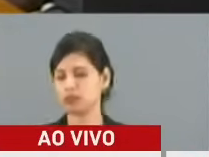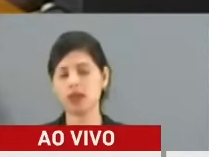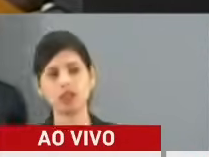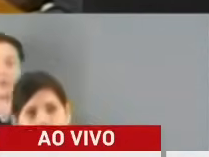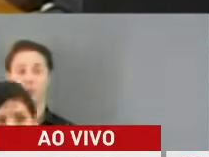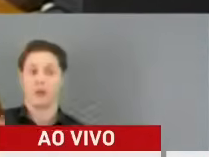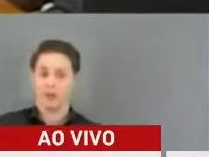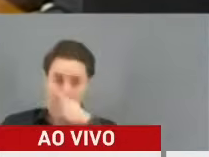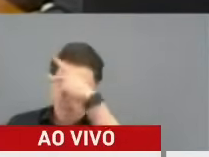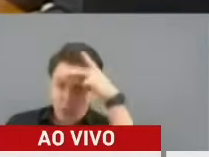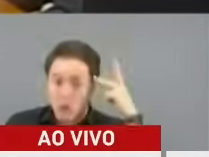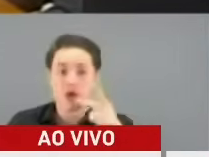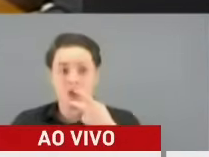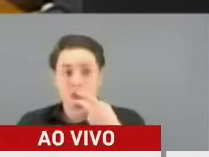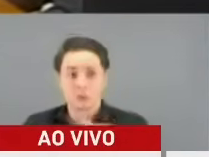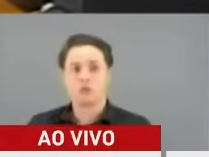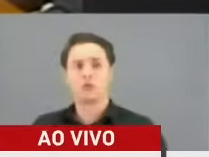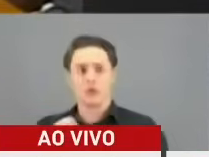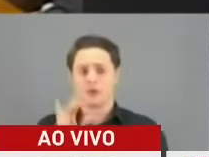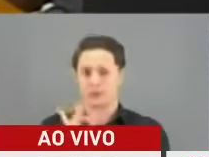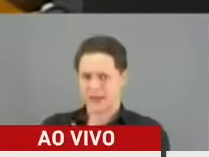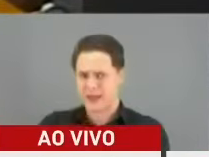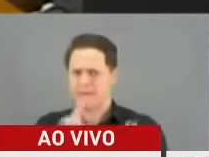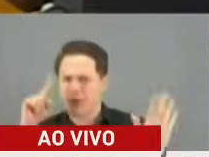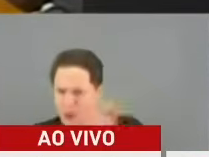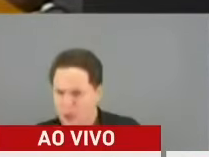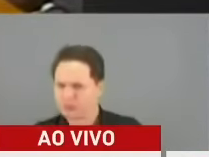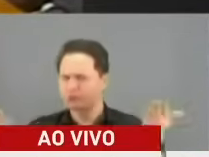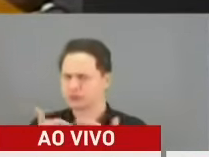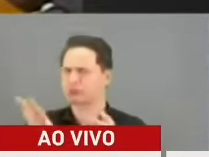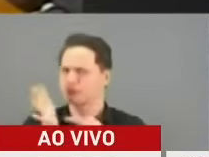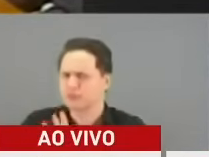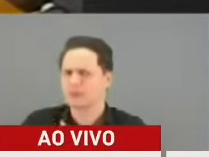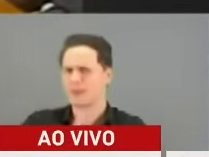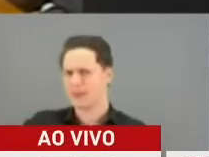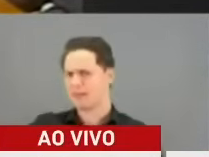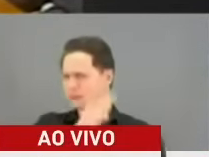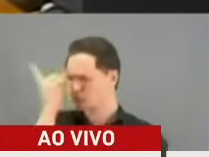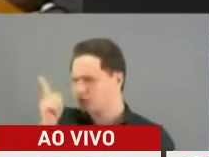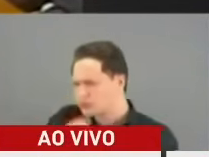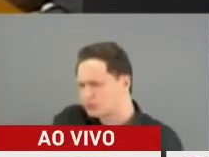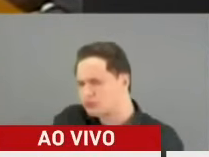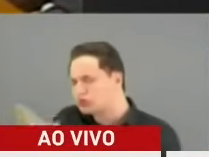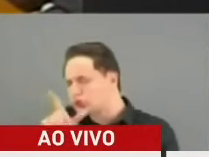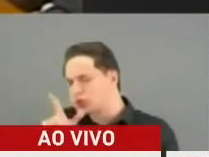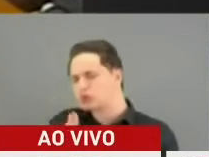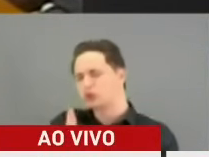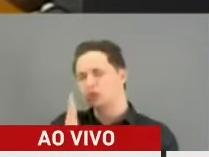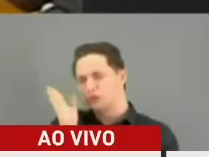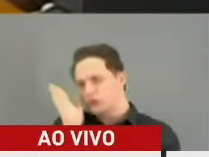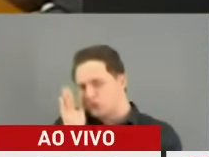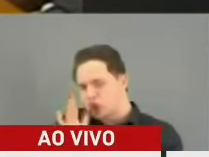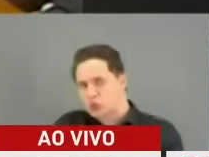dizendo e quem até nas perguntas revela uma suposta astúcia que, na verdade,